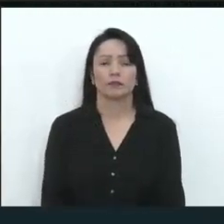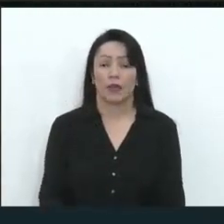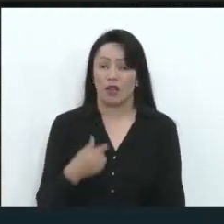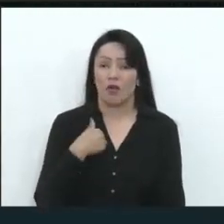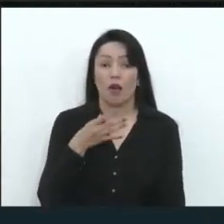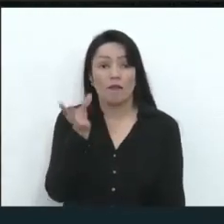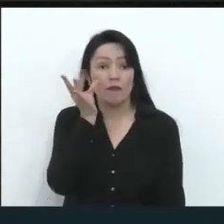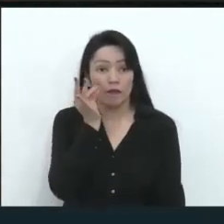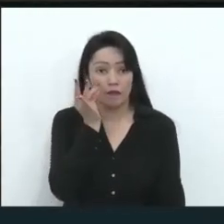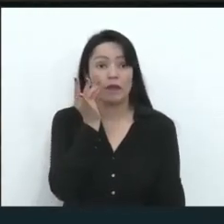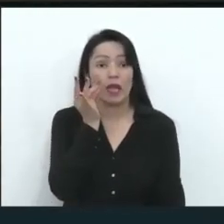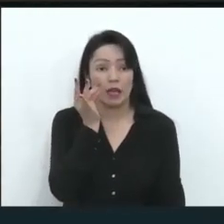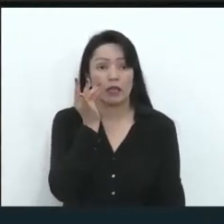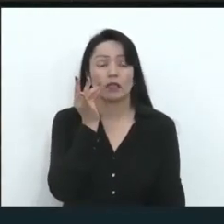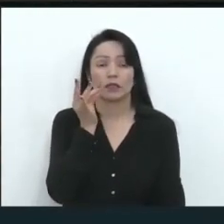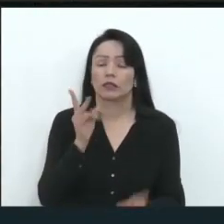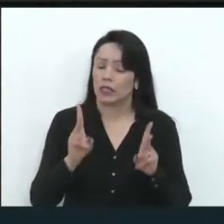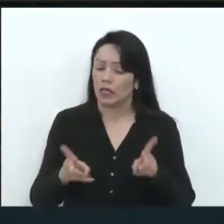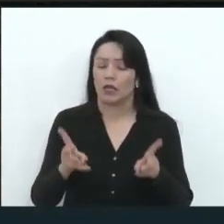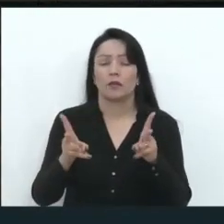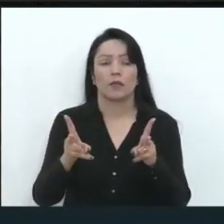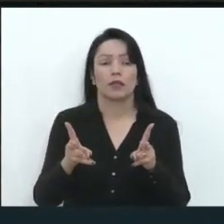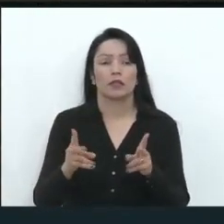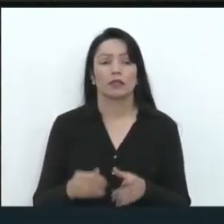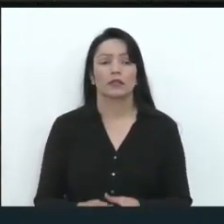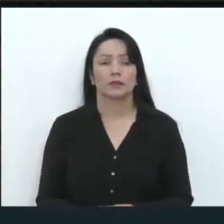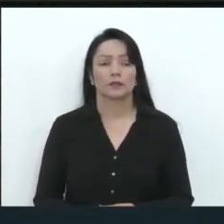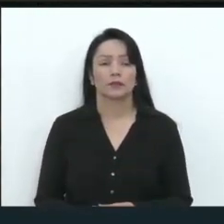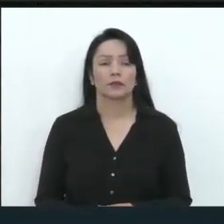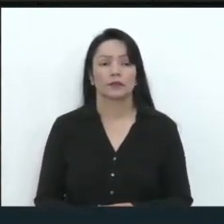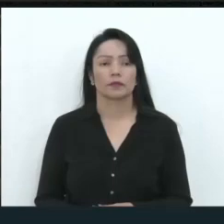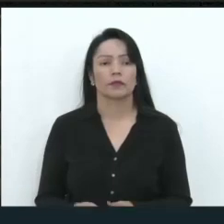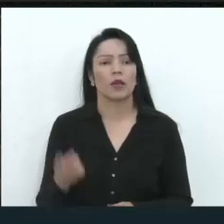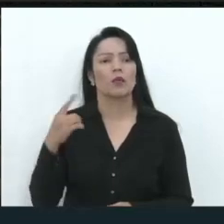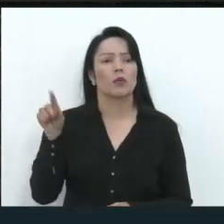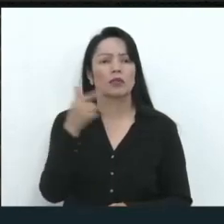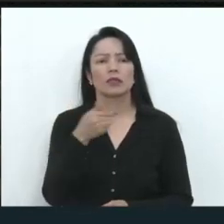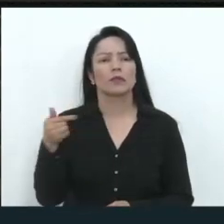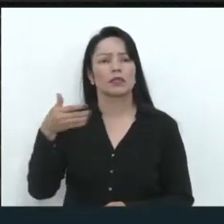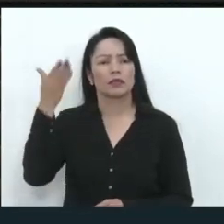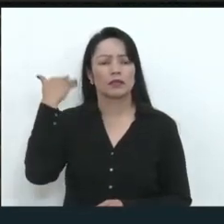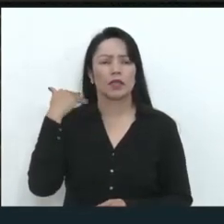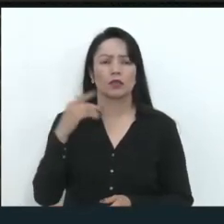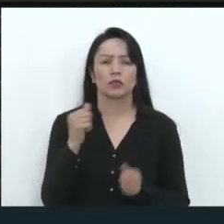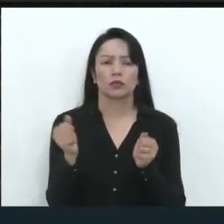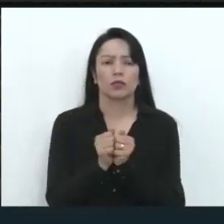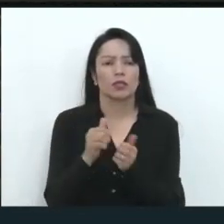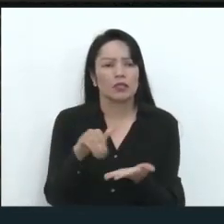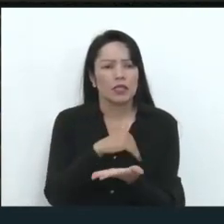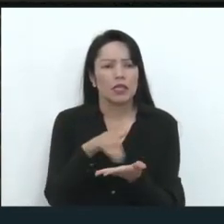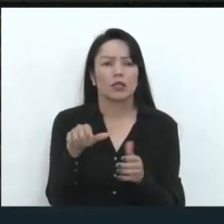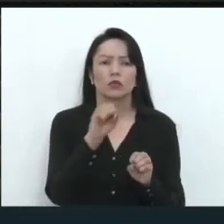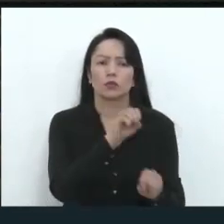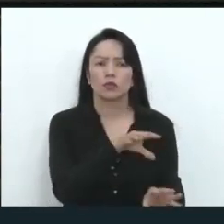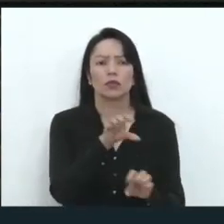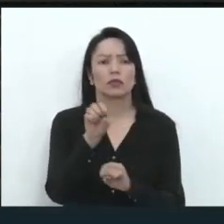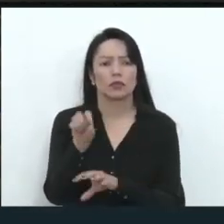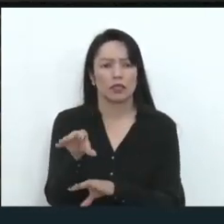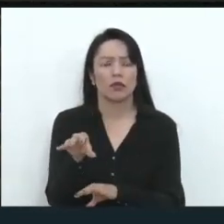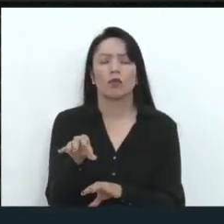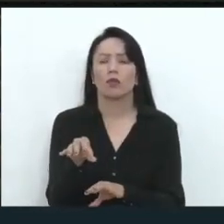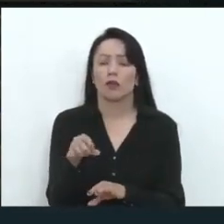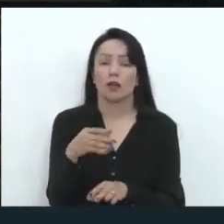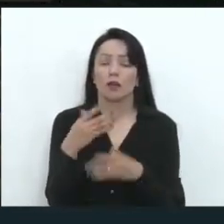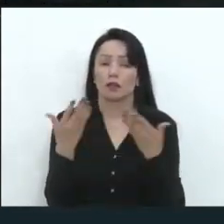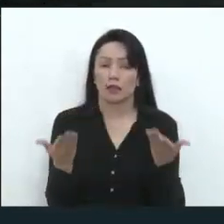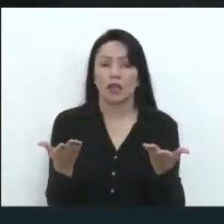presenciei e presencio isso constantemente nessas últimas semanas junto à Secretaria de Educação, onde para